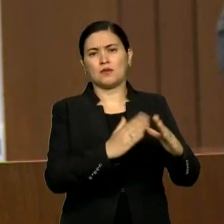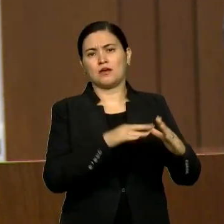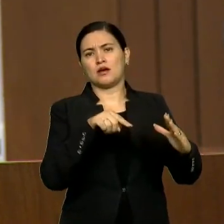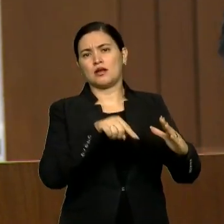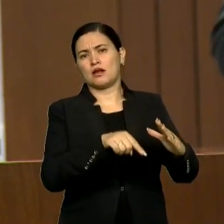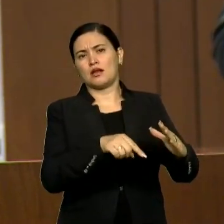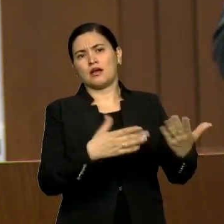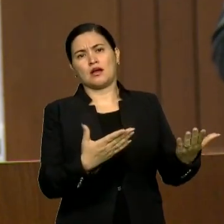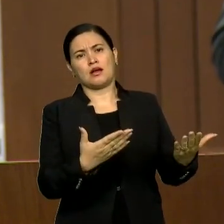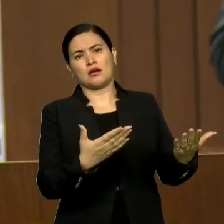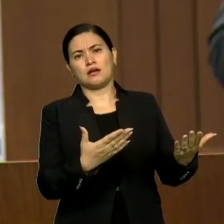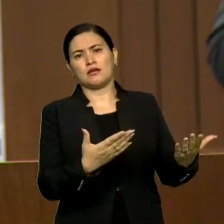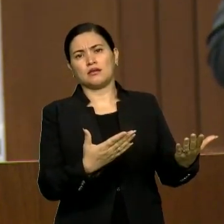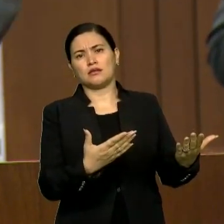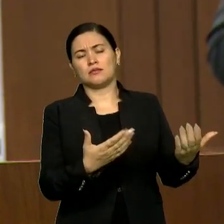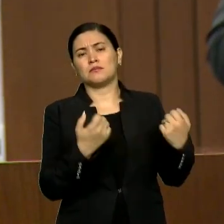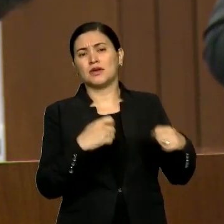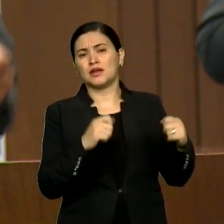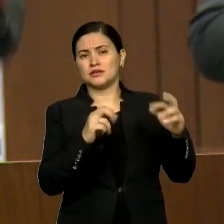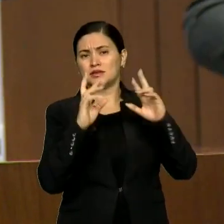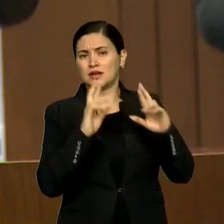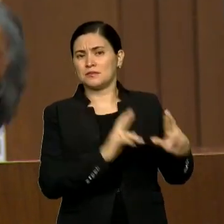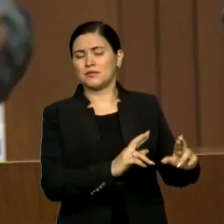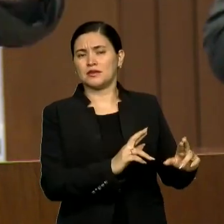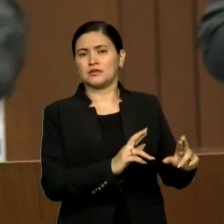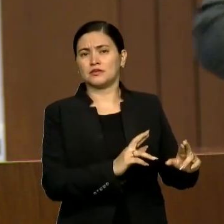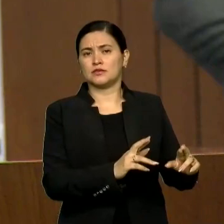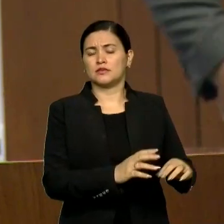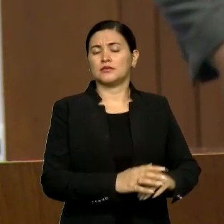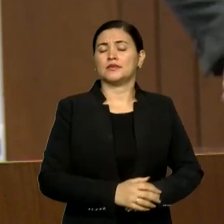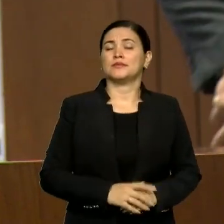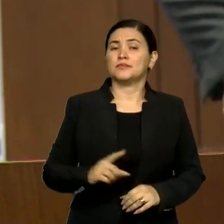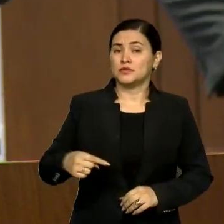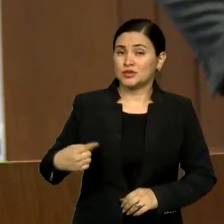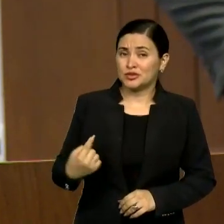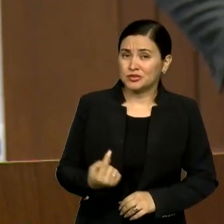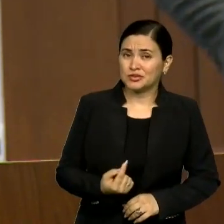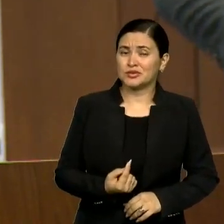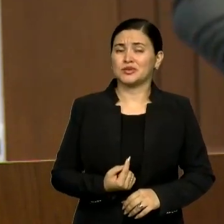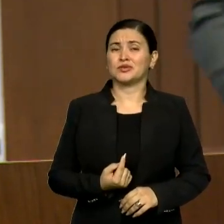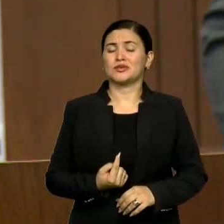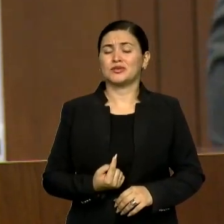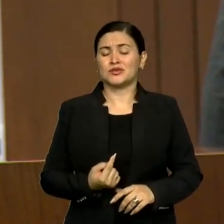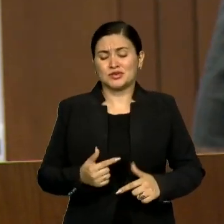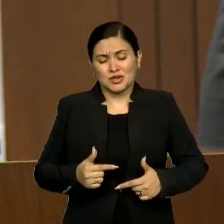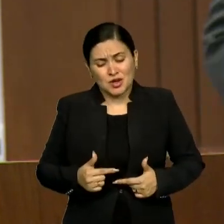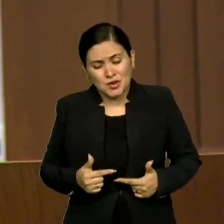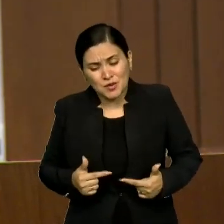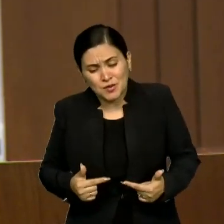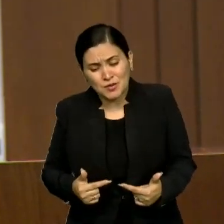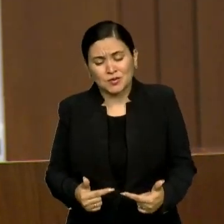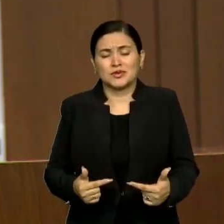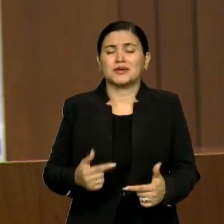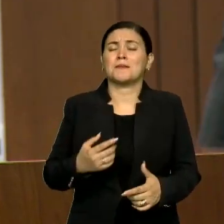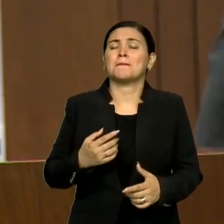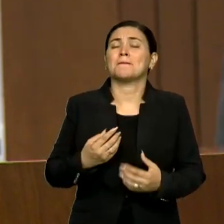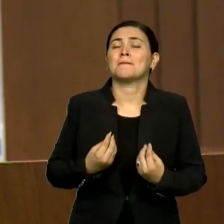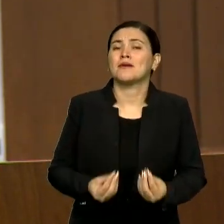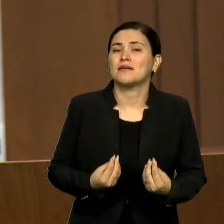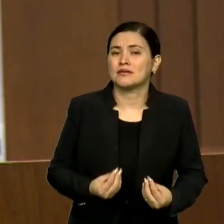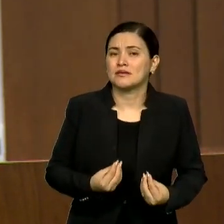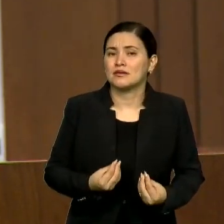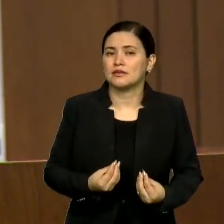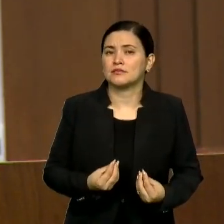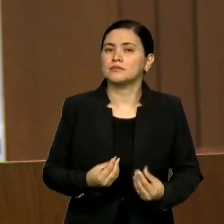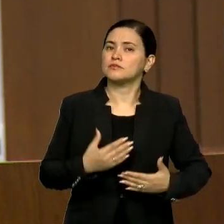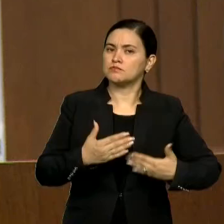nosso grande desafio, deputado Arnaldo Melo, que o senhor tem debatido muito isso, é continuarmos desenvolvendo, mas preservando os